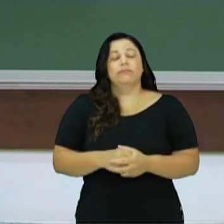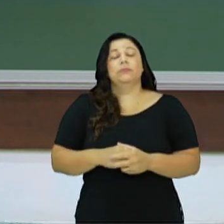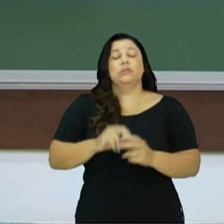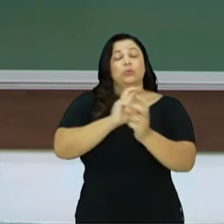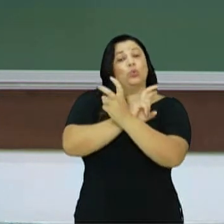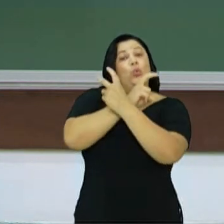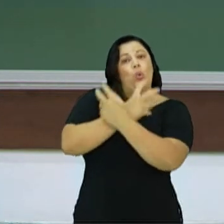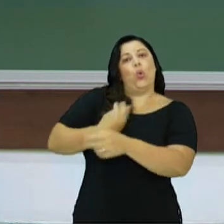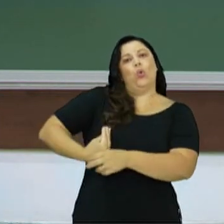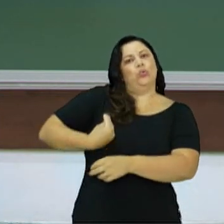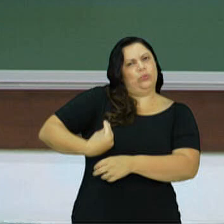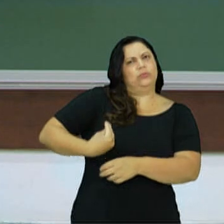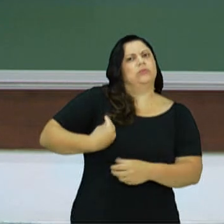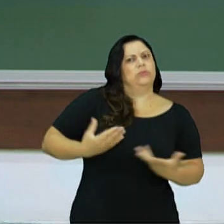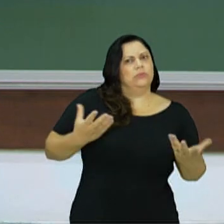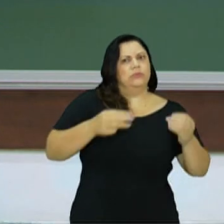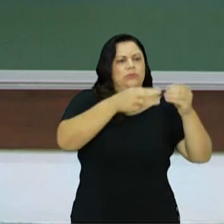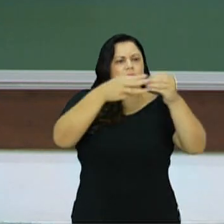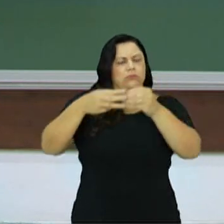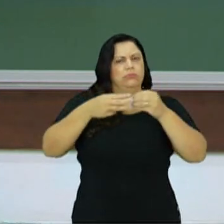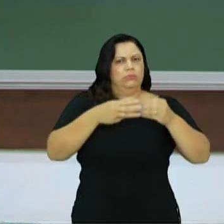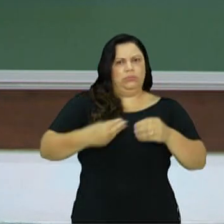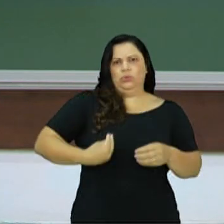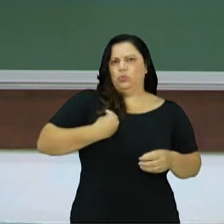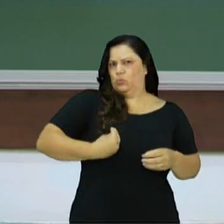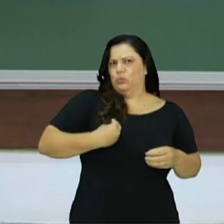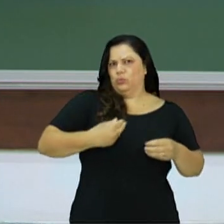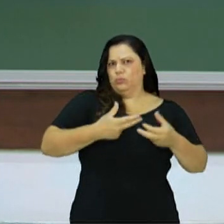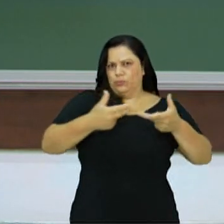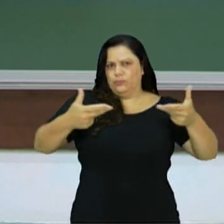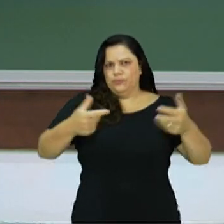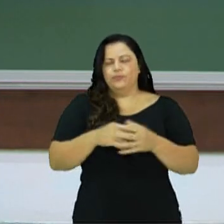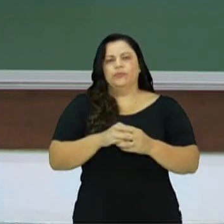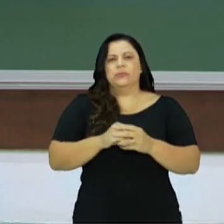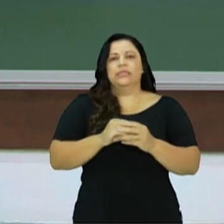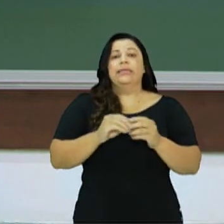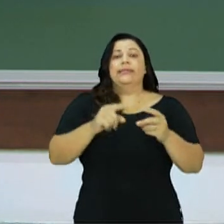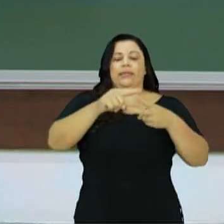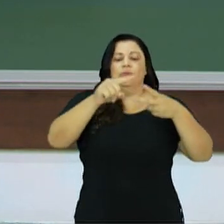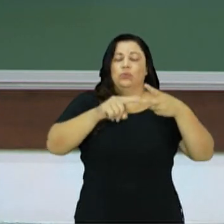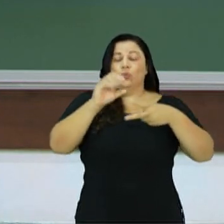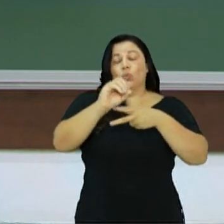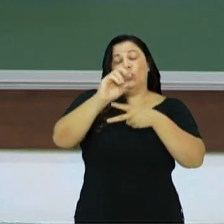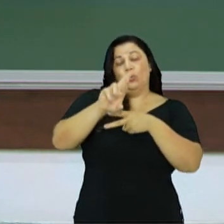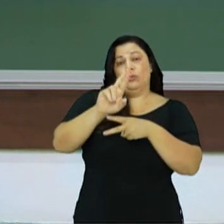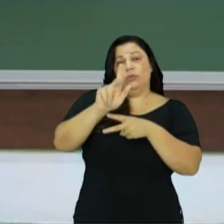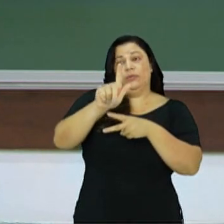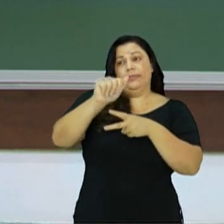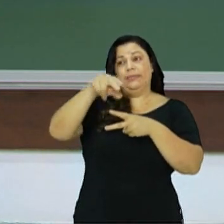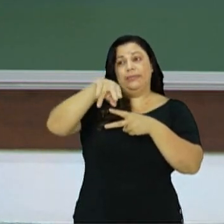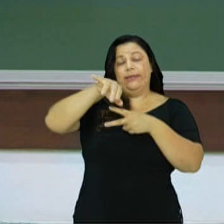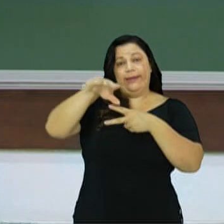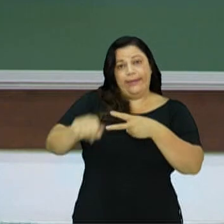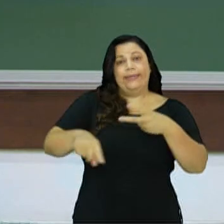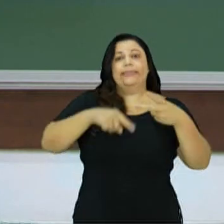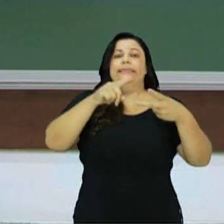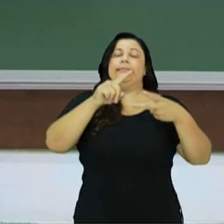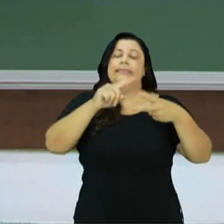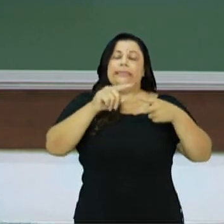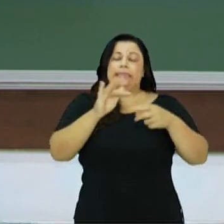Os tecidos, eles são compostos aí por uma parte que vai ser chamada de parte orgânica, né? Que é formado por fibras,